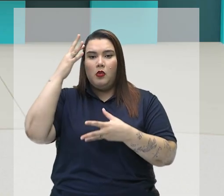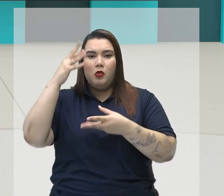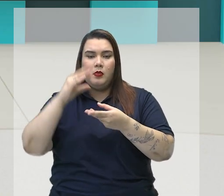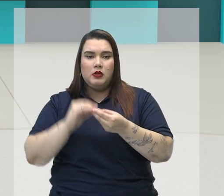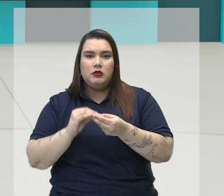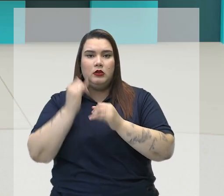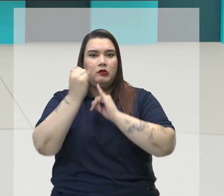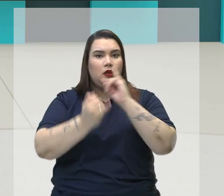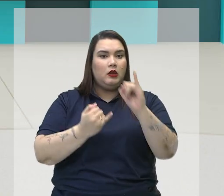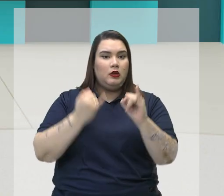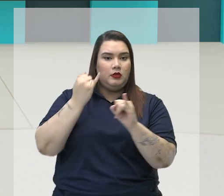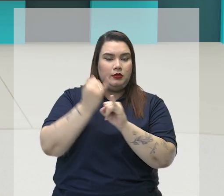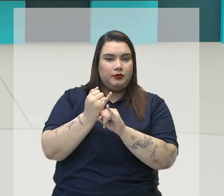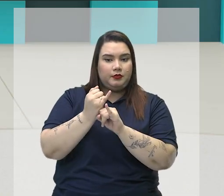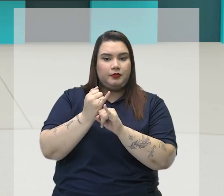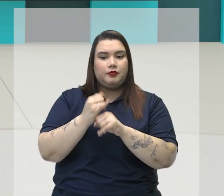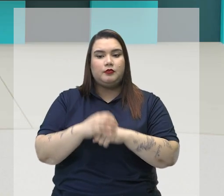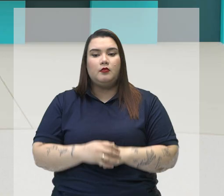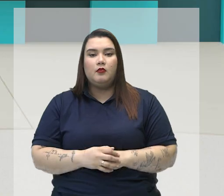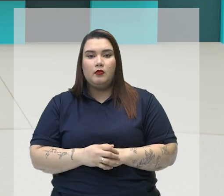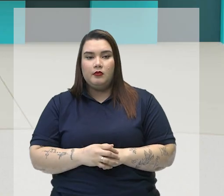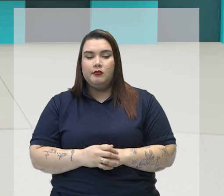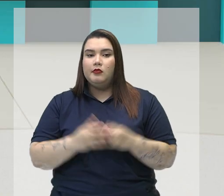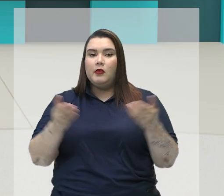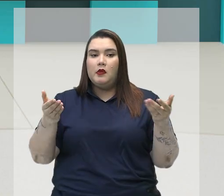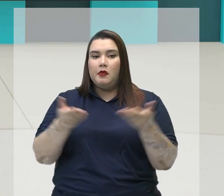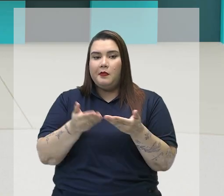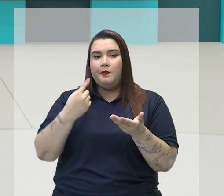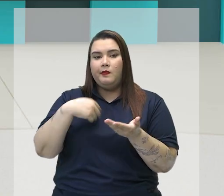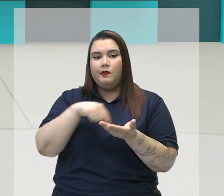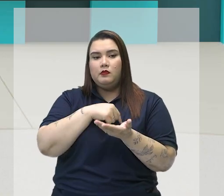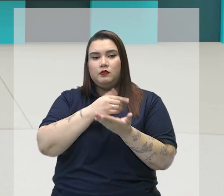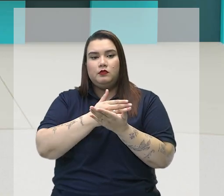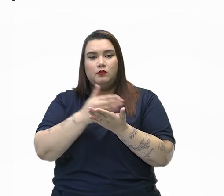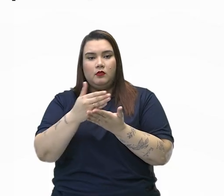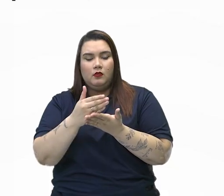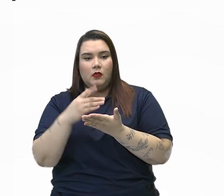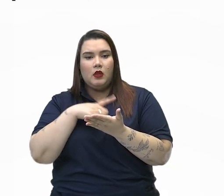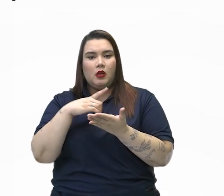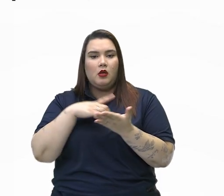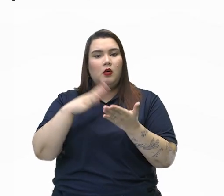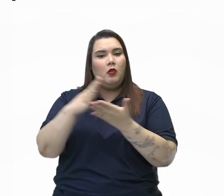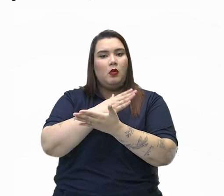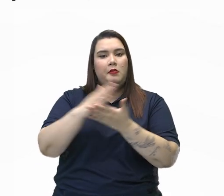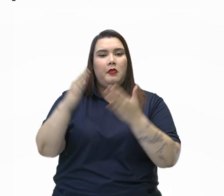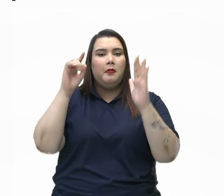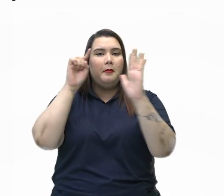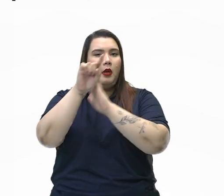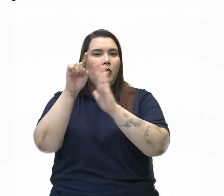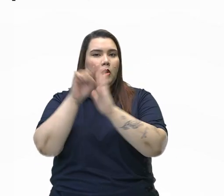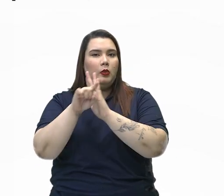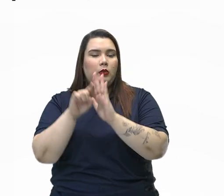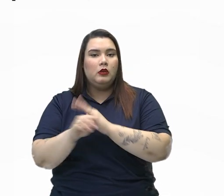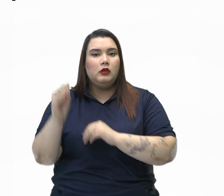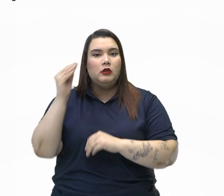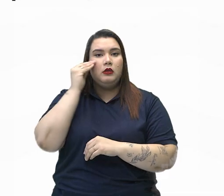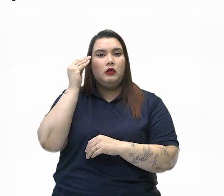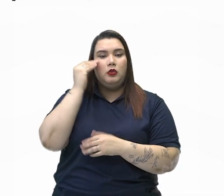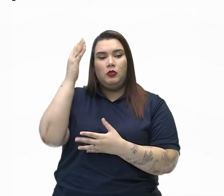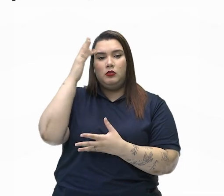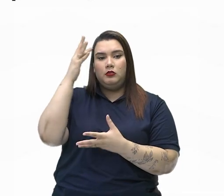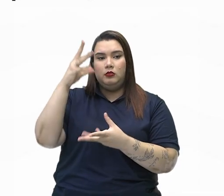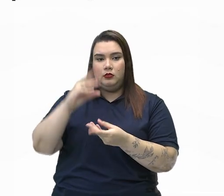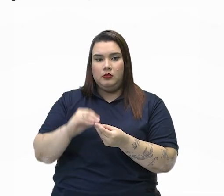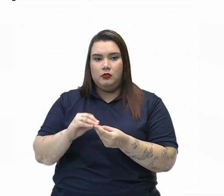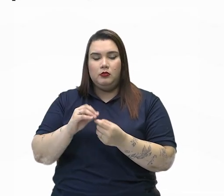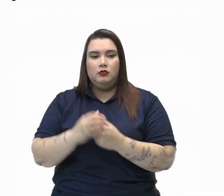mundo digital. Nessa hora, a gente começa a fazer algumas perguntinhas para tentar ter essa